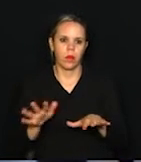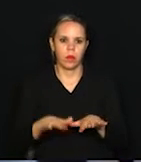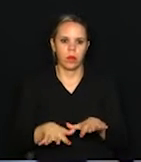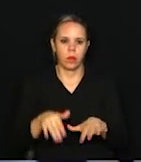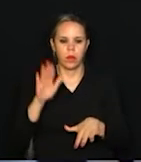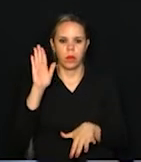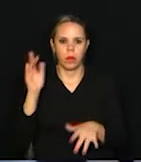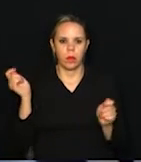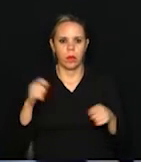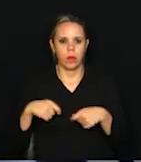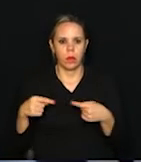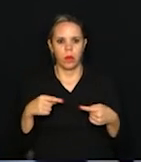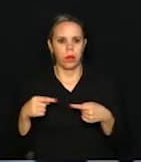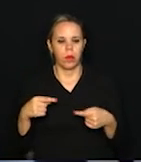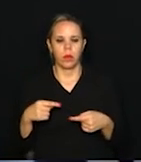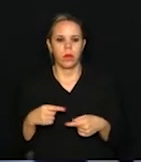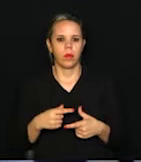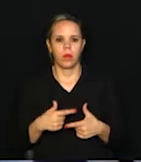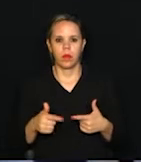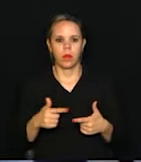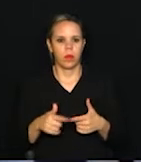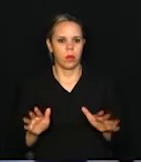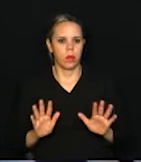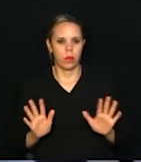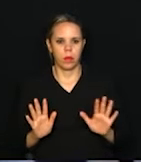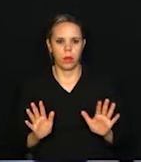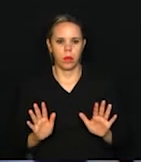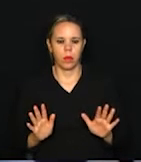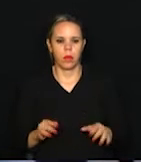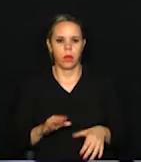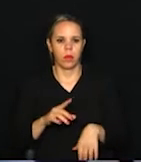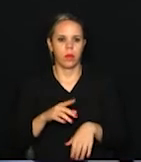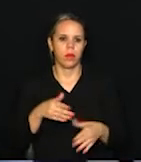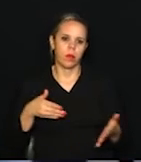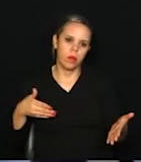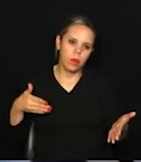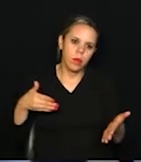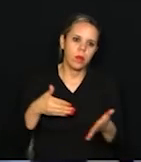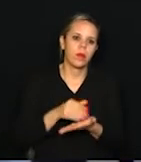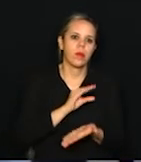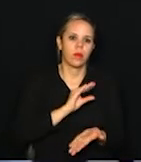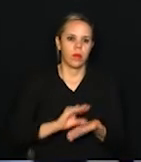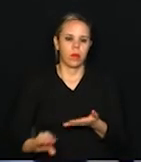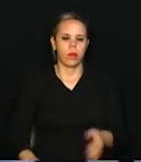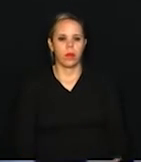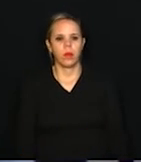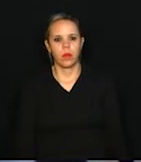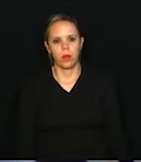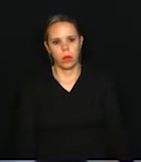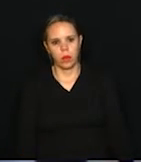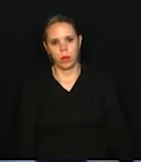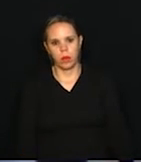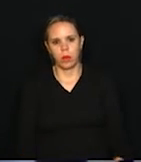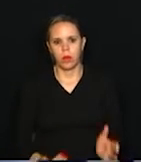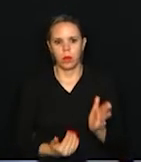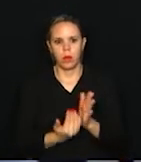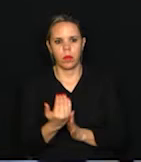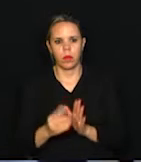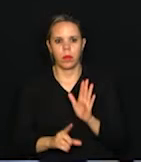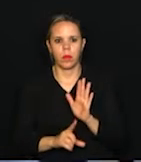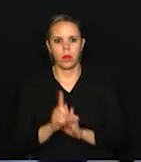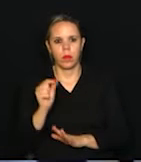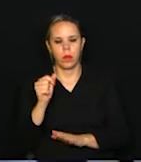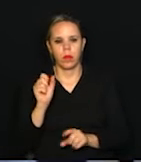mais competitiva para que ela não seja uma trava nos investimentos aqui que possam aumentar a renda, gerar